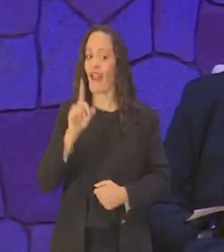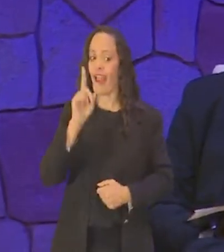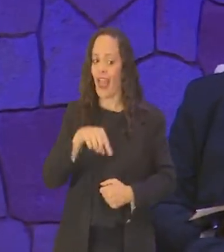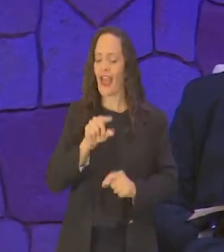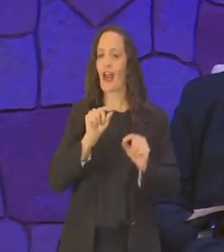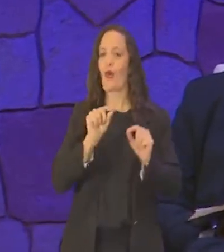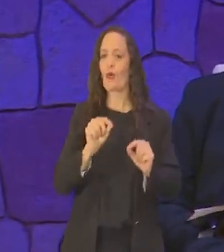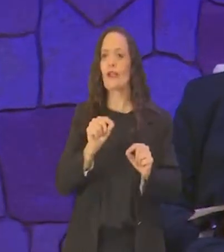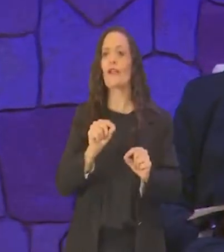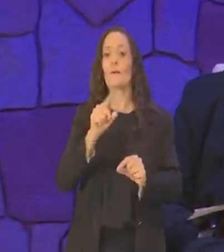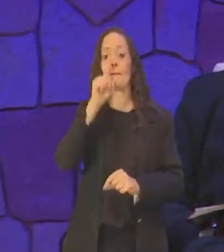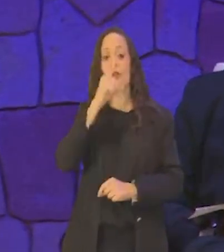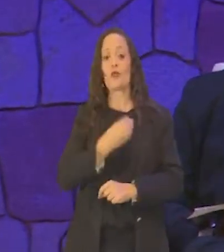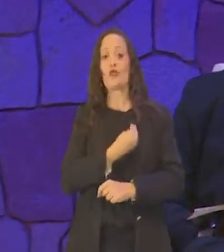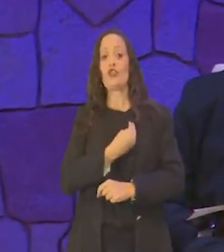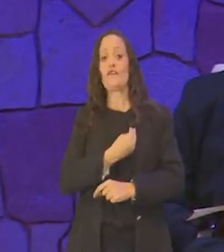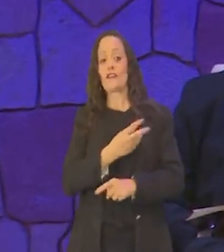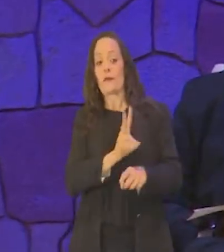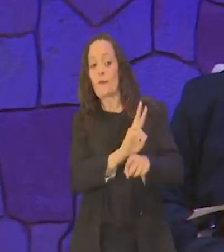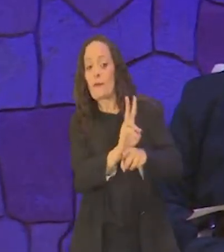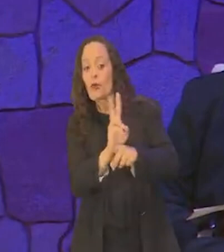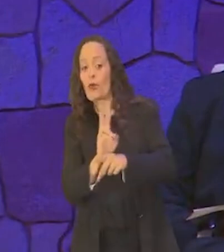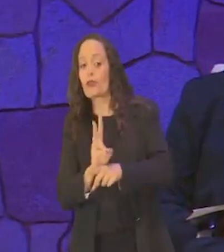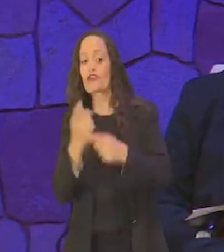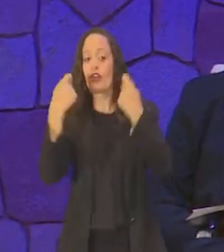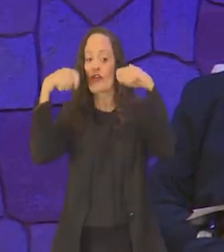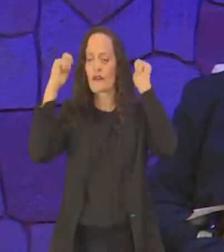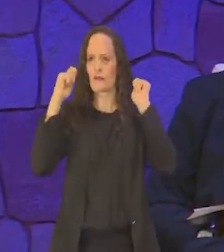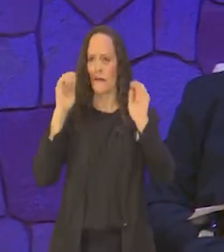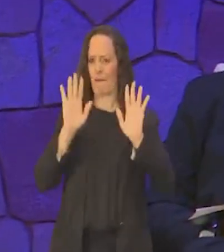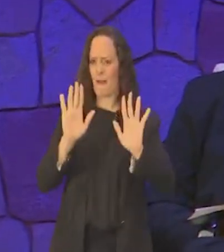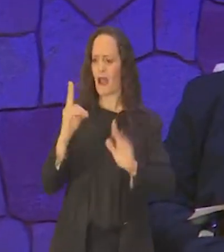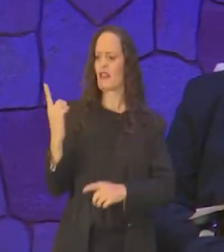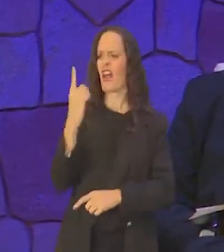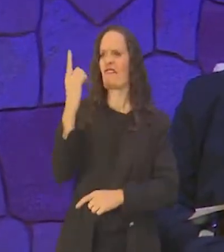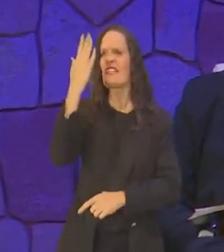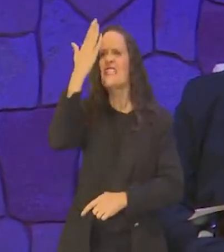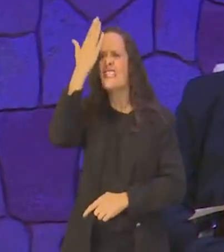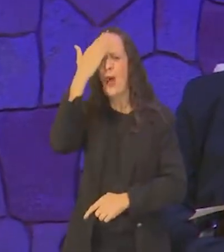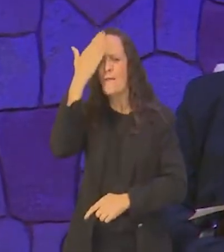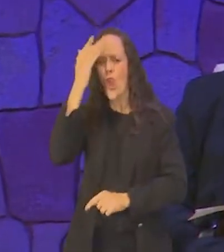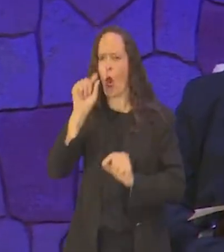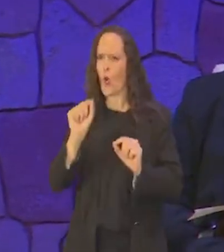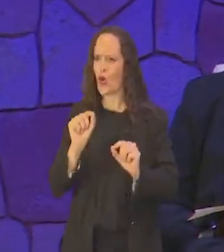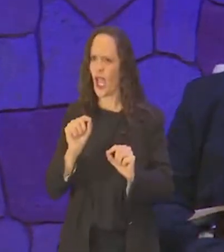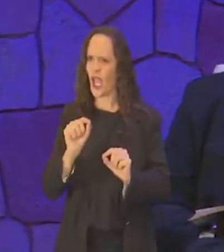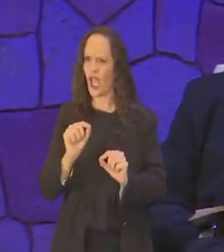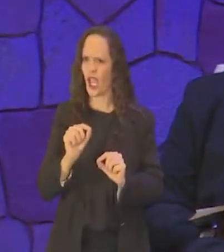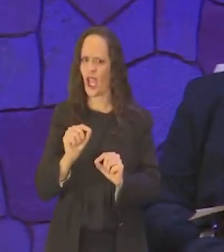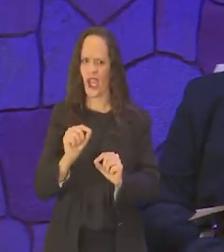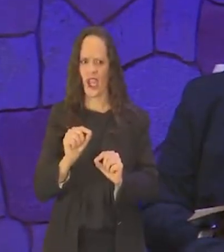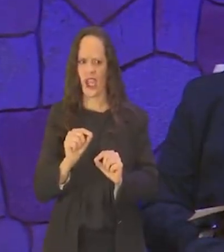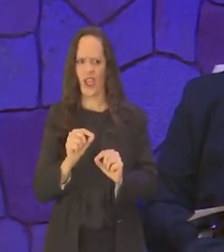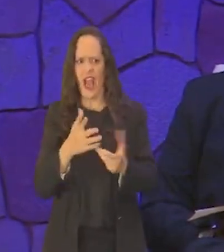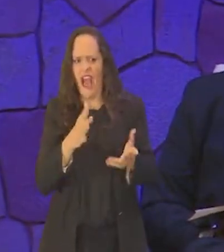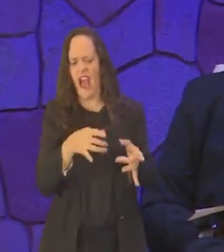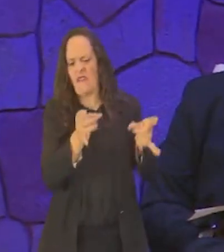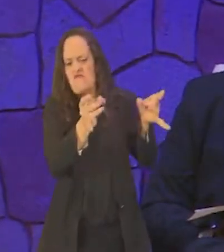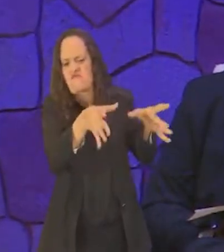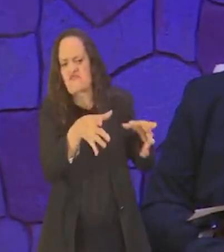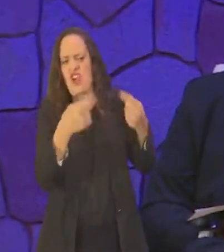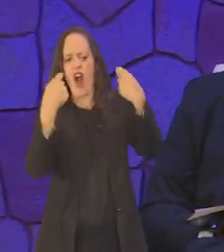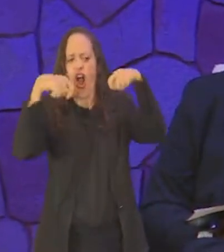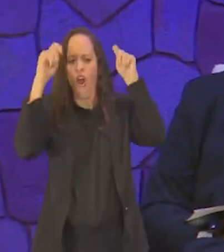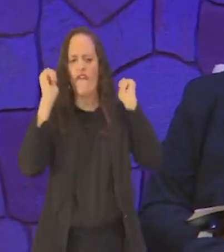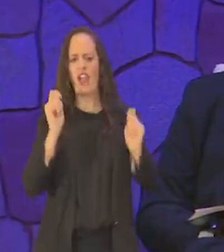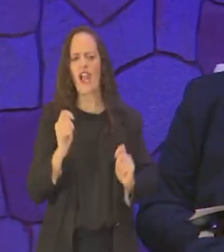as ovelhas. Só que Davi sabia que a ovelha não estava ali por um acaso, porque havia um pastor que estava guiando aquelas